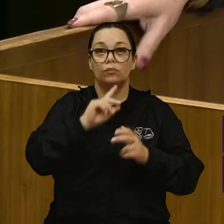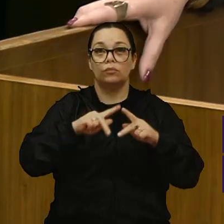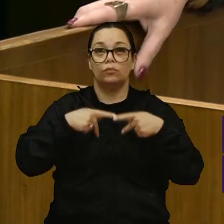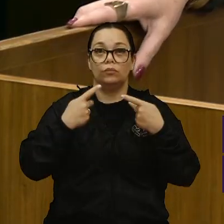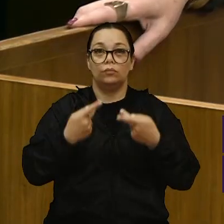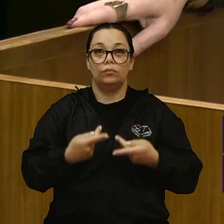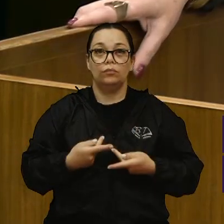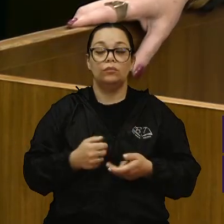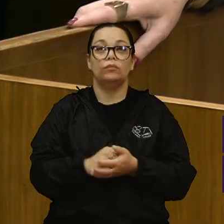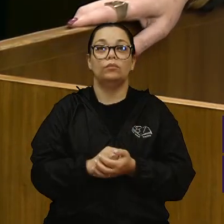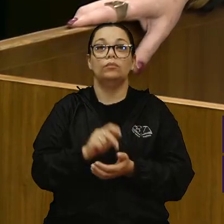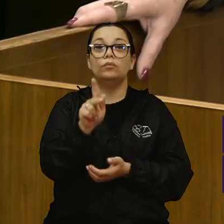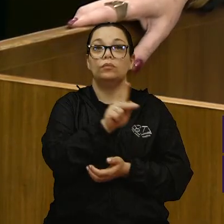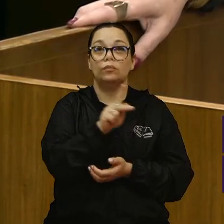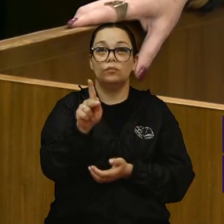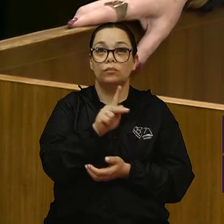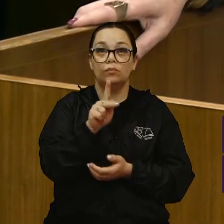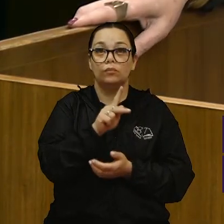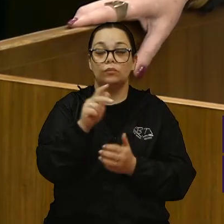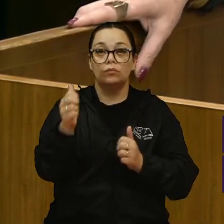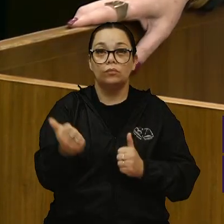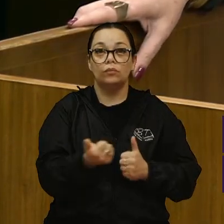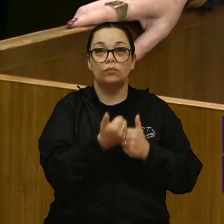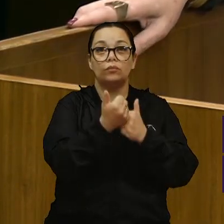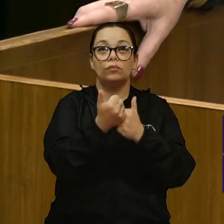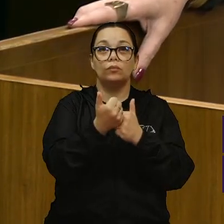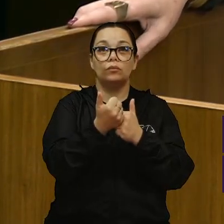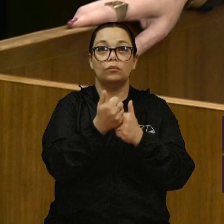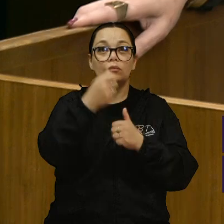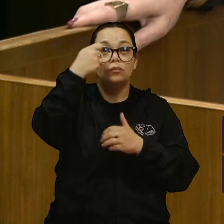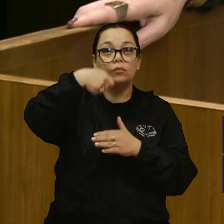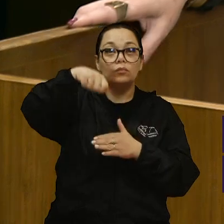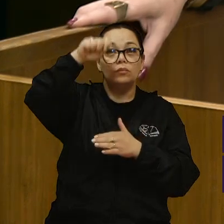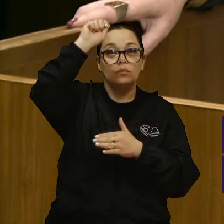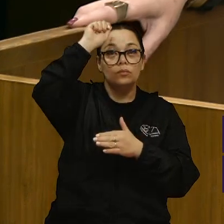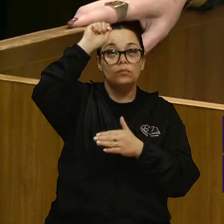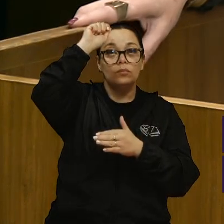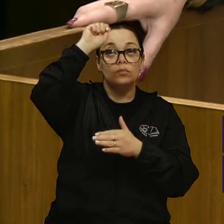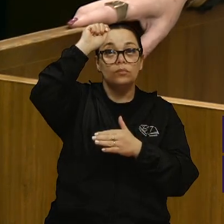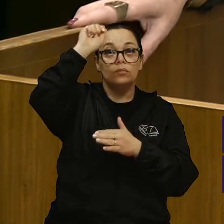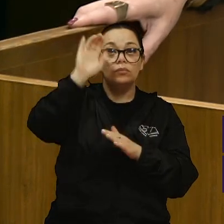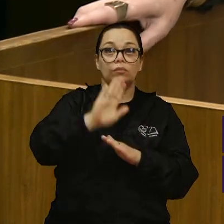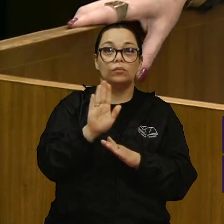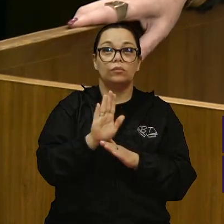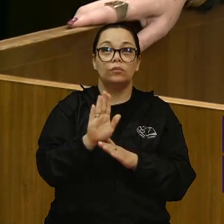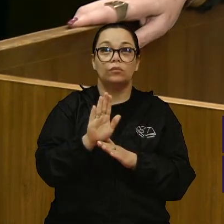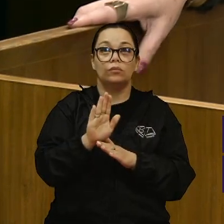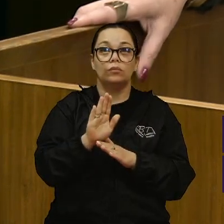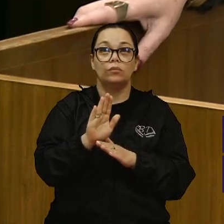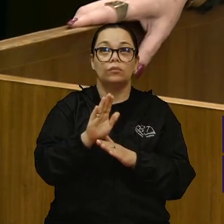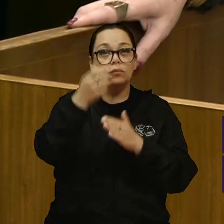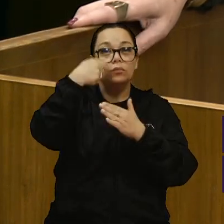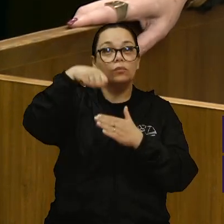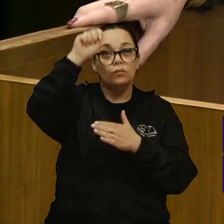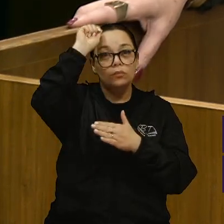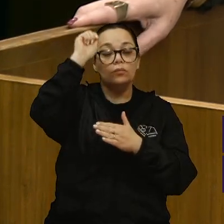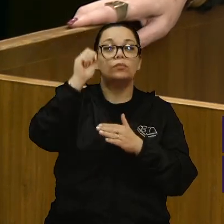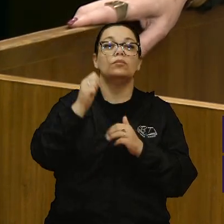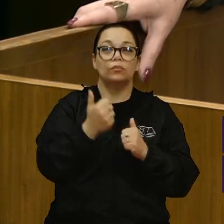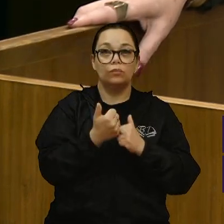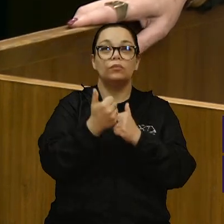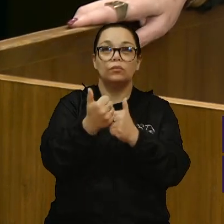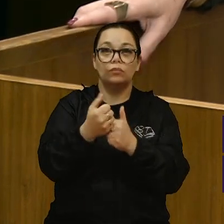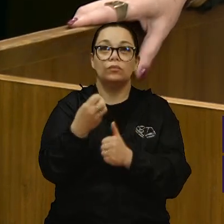humanos. Professora adjunta da Universidade adjunto 3 da Universidade de Caxias do